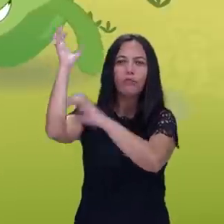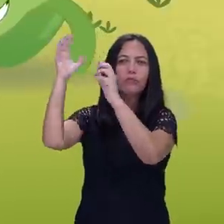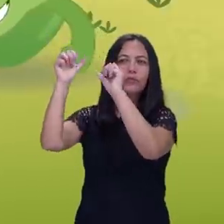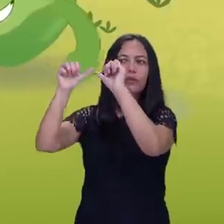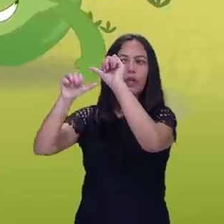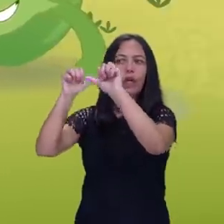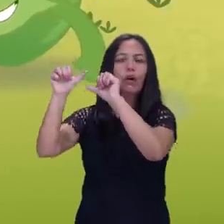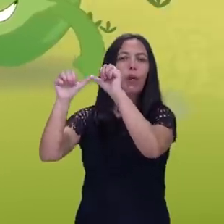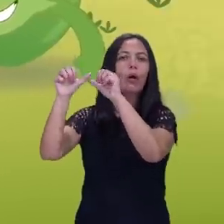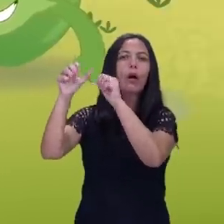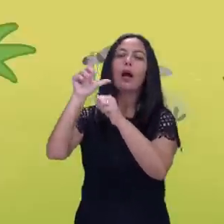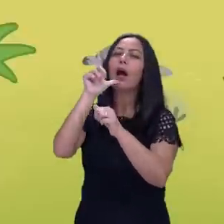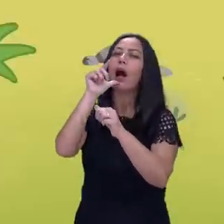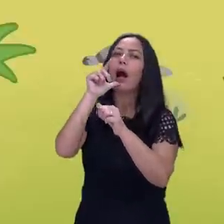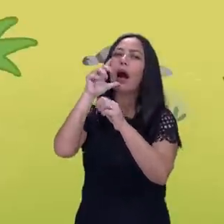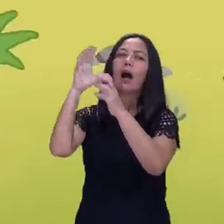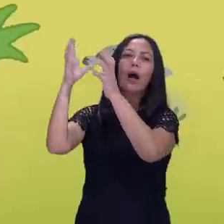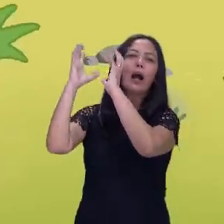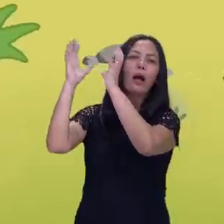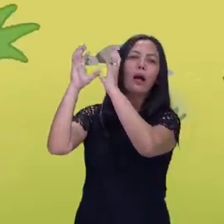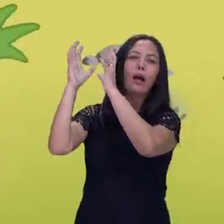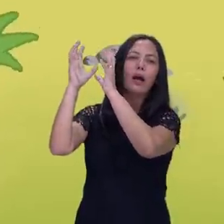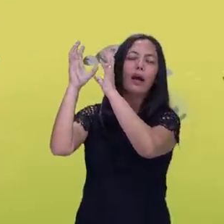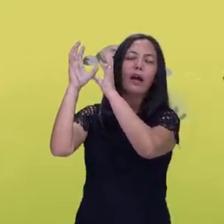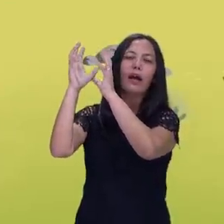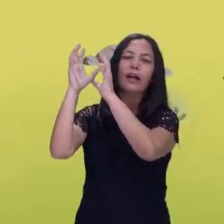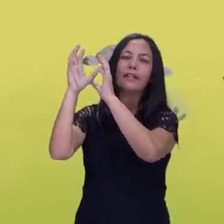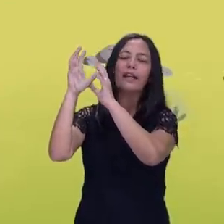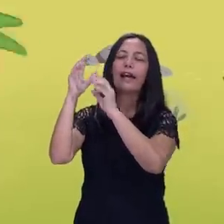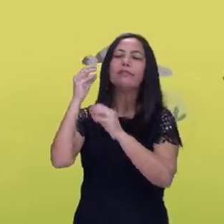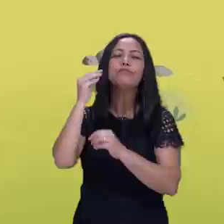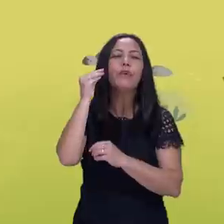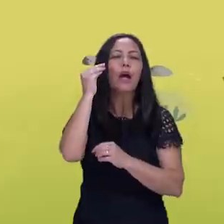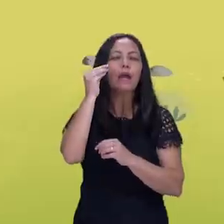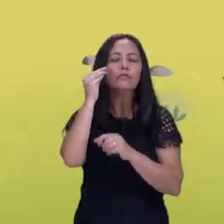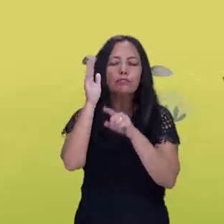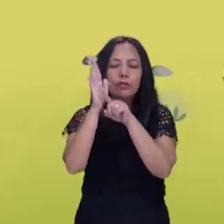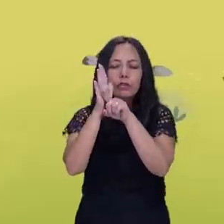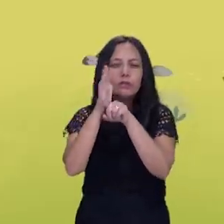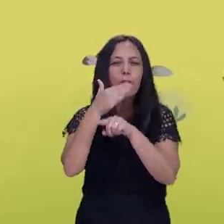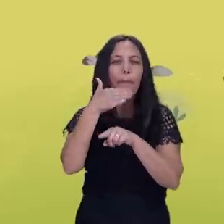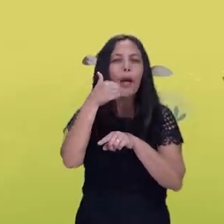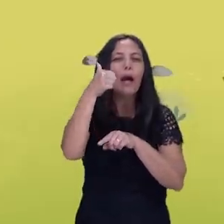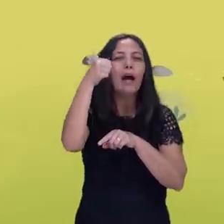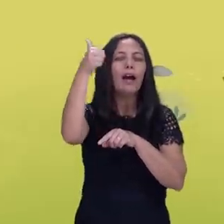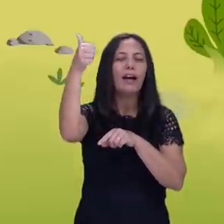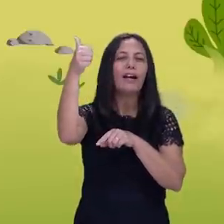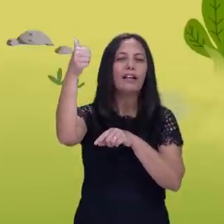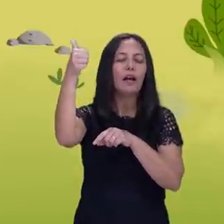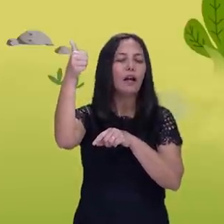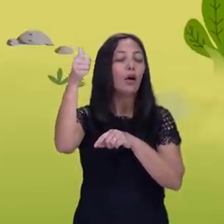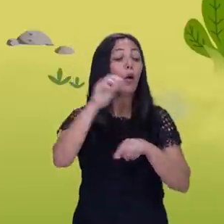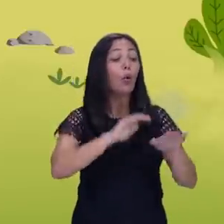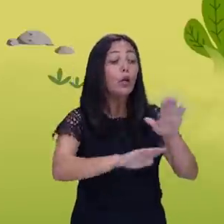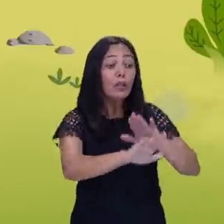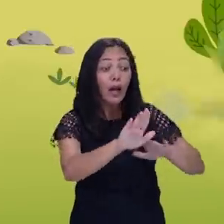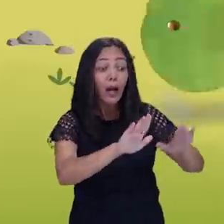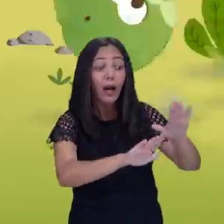em água de coco. Essa é a melhor experiência de todas! Cuidado!